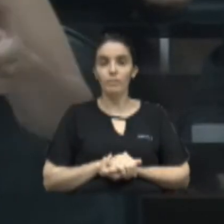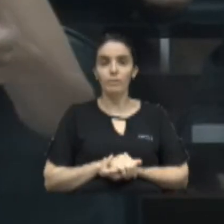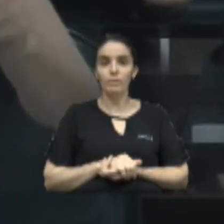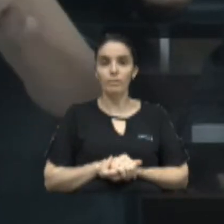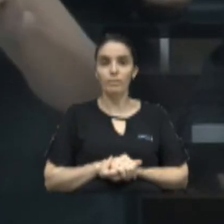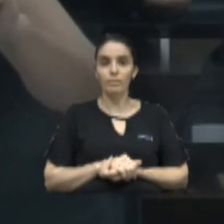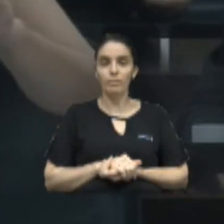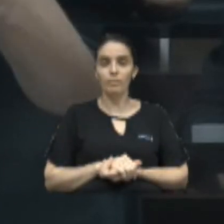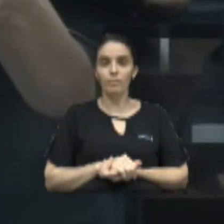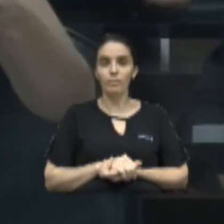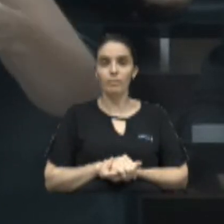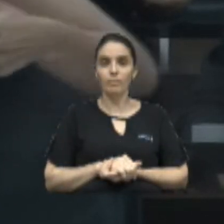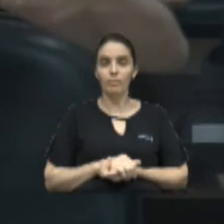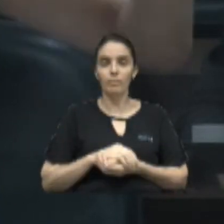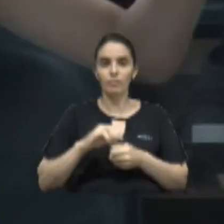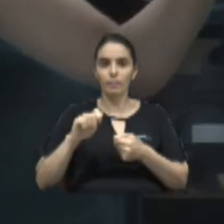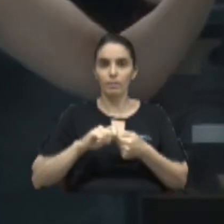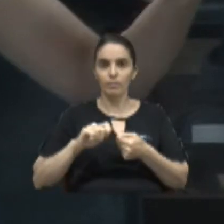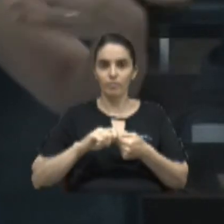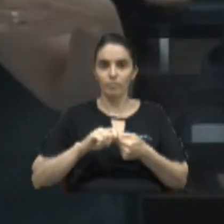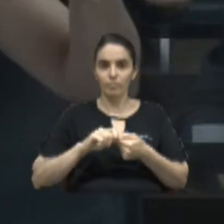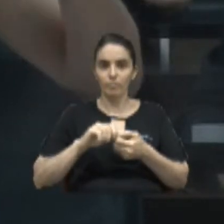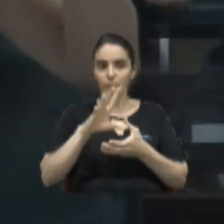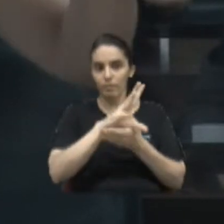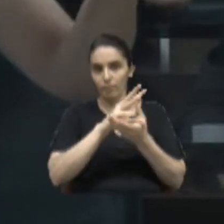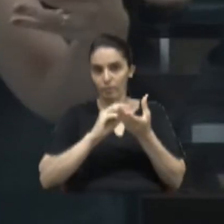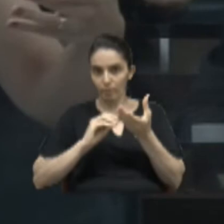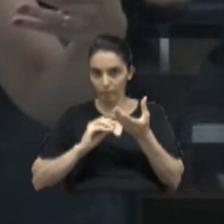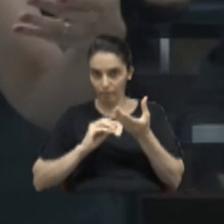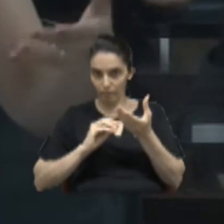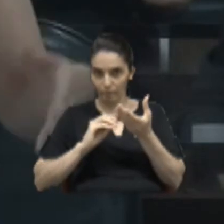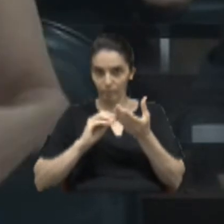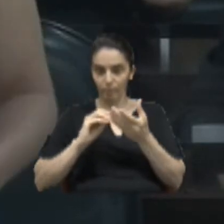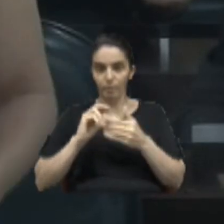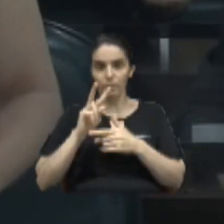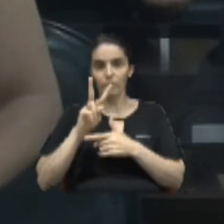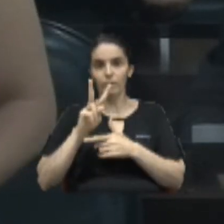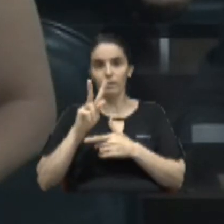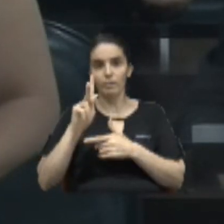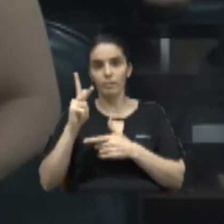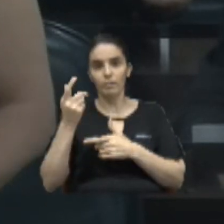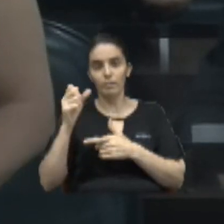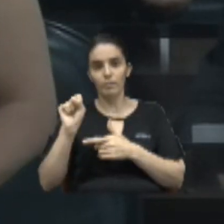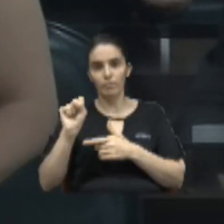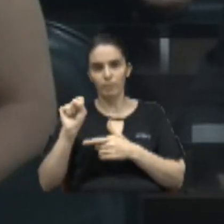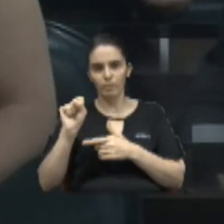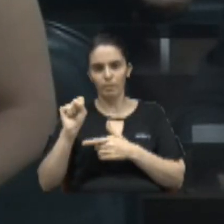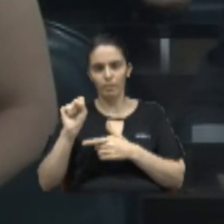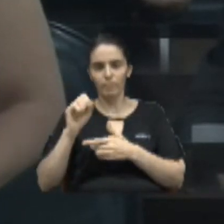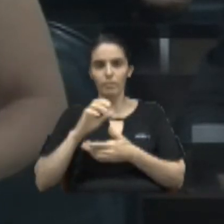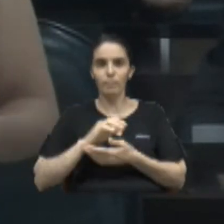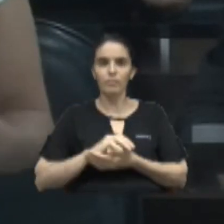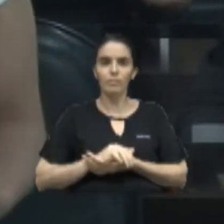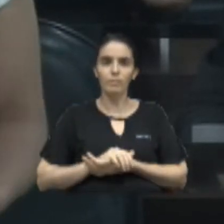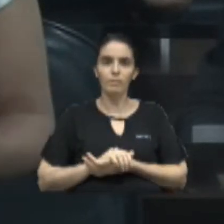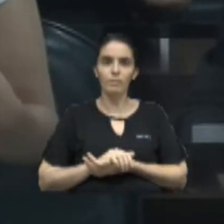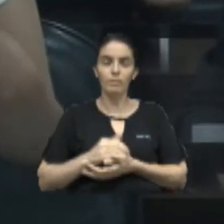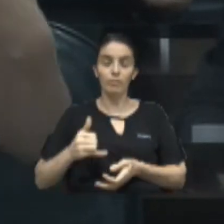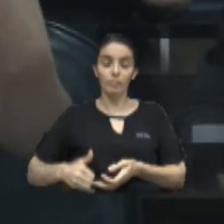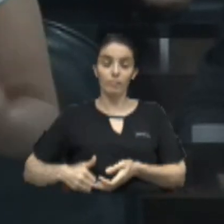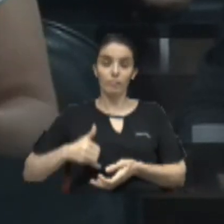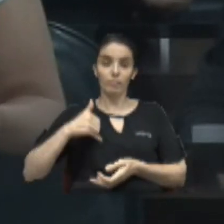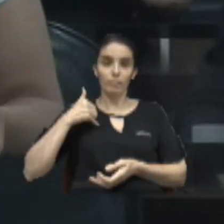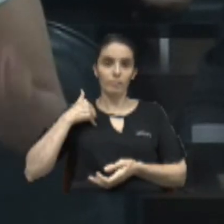uma forma com que ele tentou captar a imagem da época de que era VHS, que o maior orgulho que